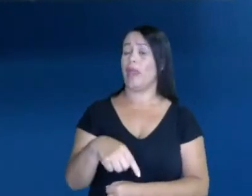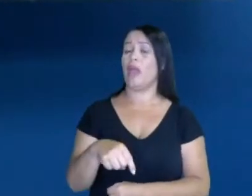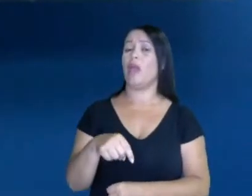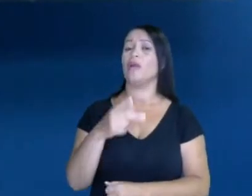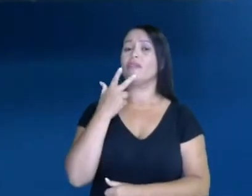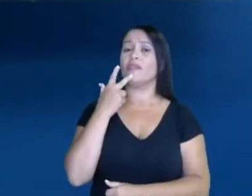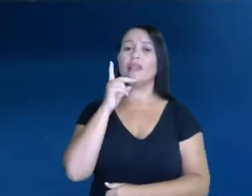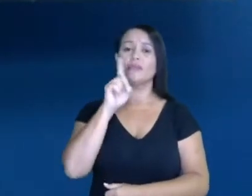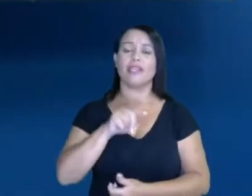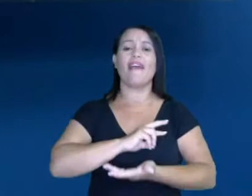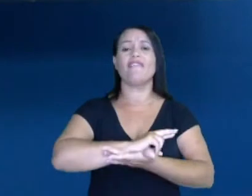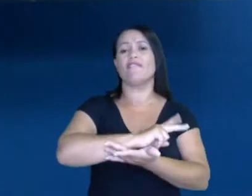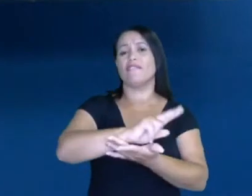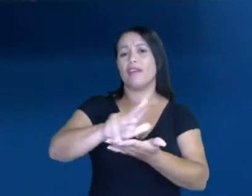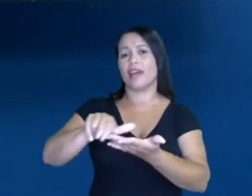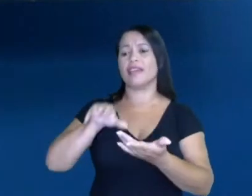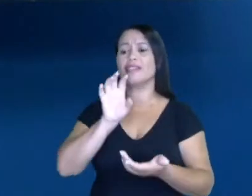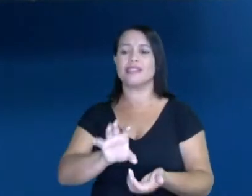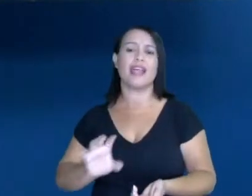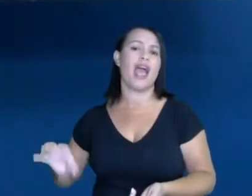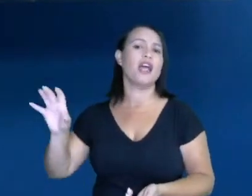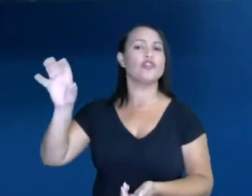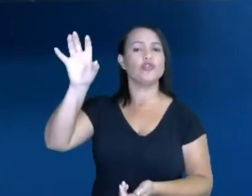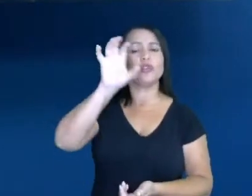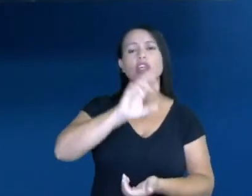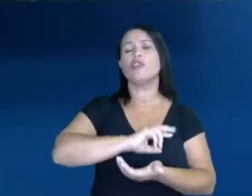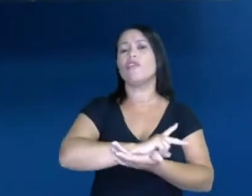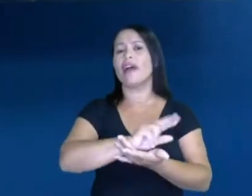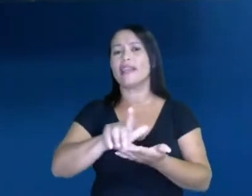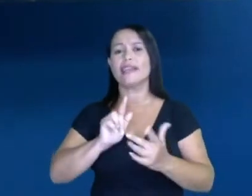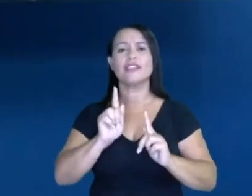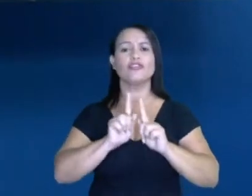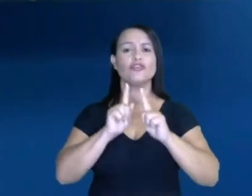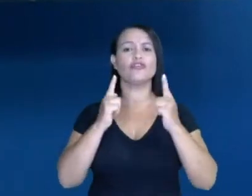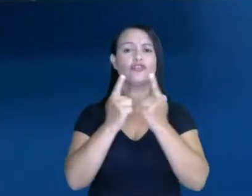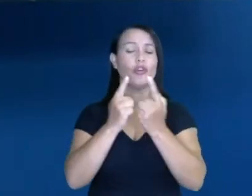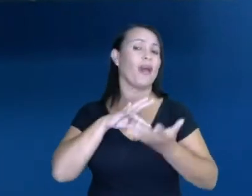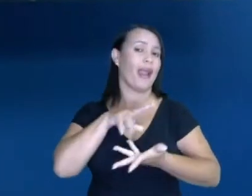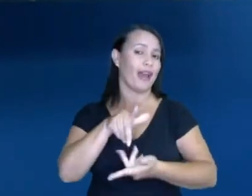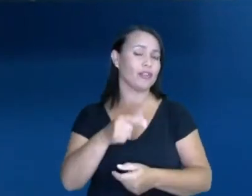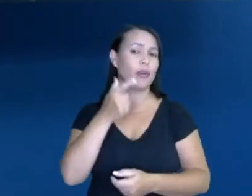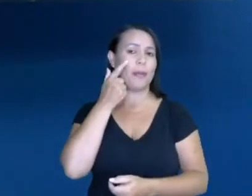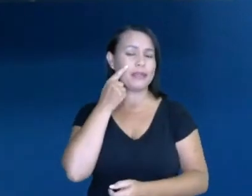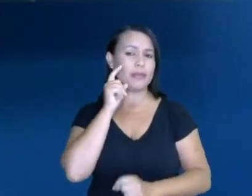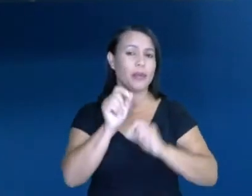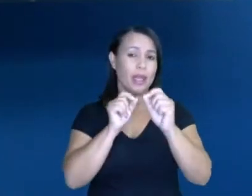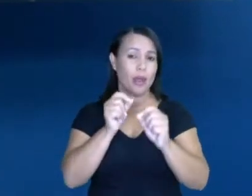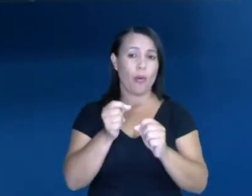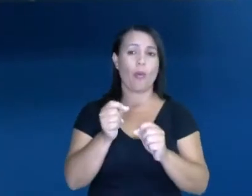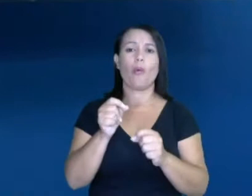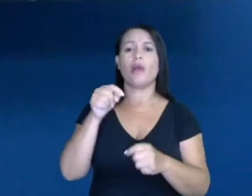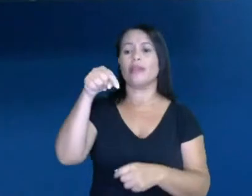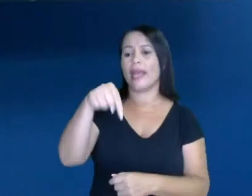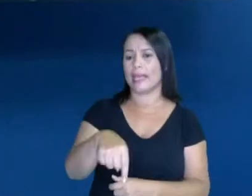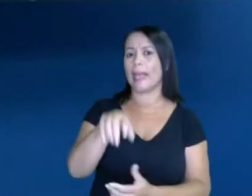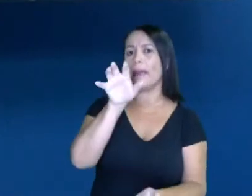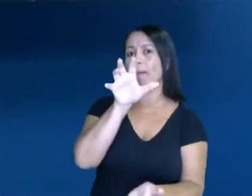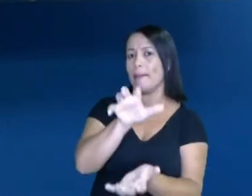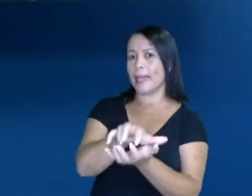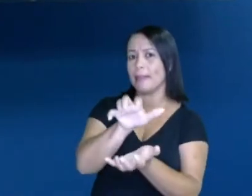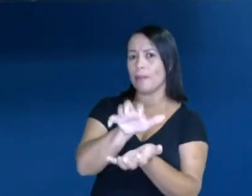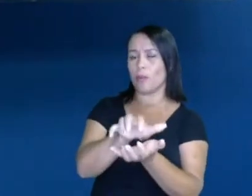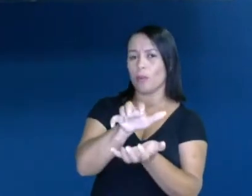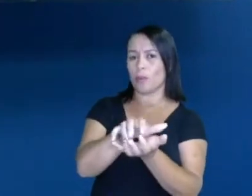nós chamamos de variantes regionais ou variantes geográficas, ou seja, quando algo aqui em